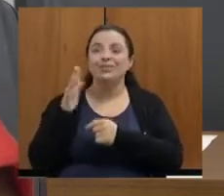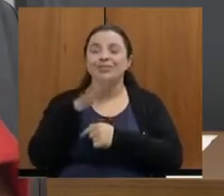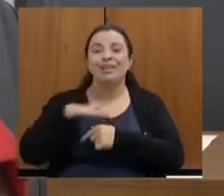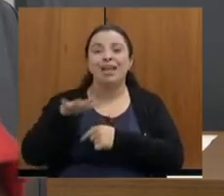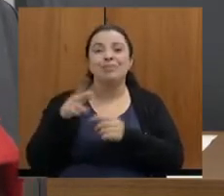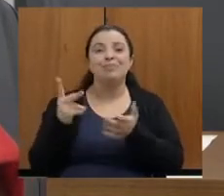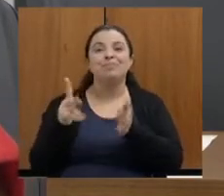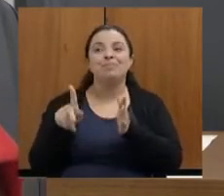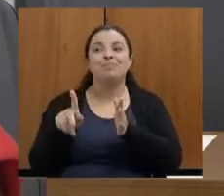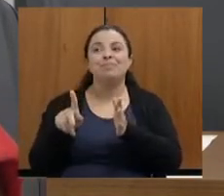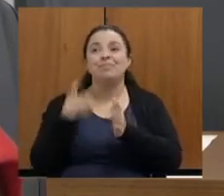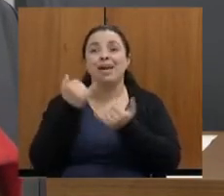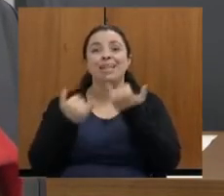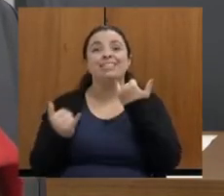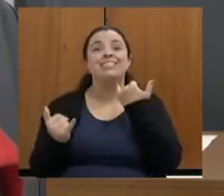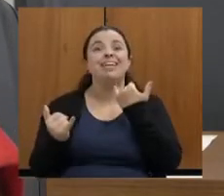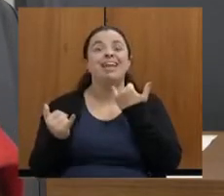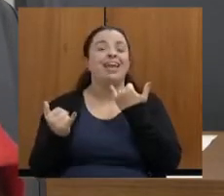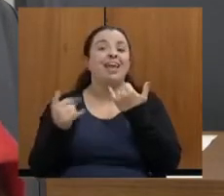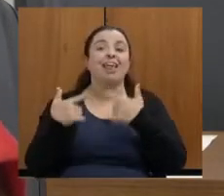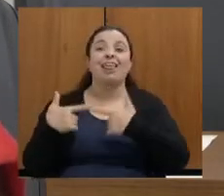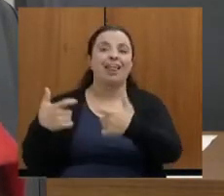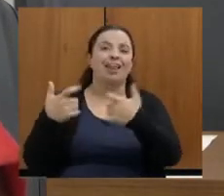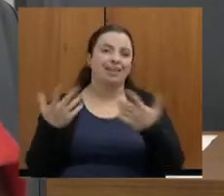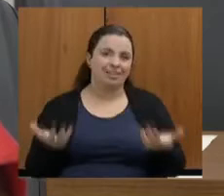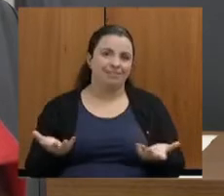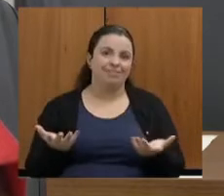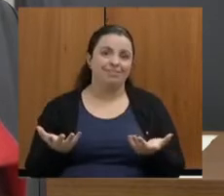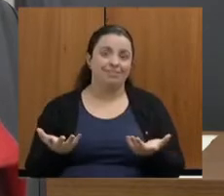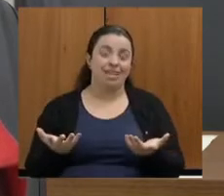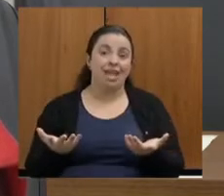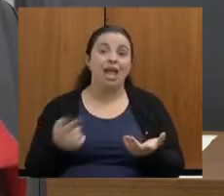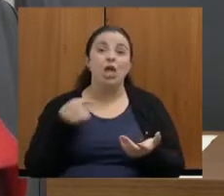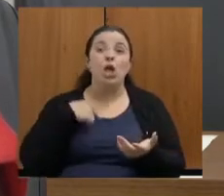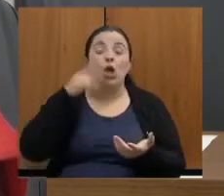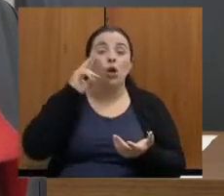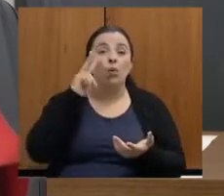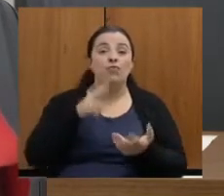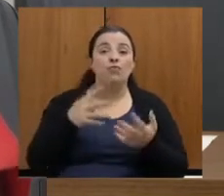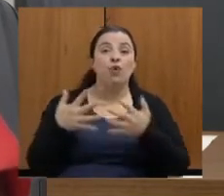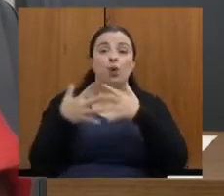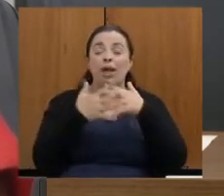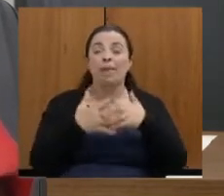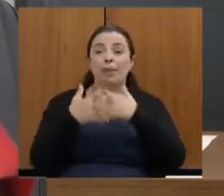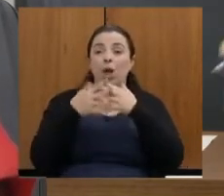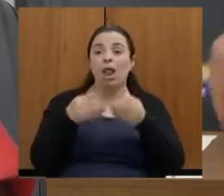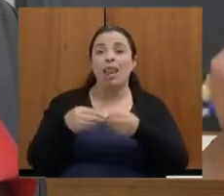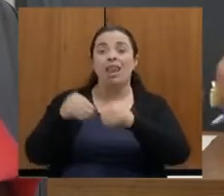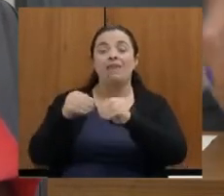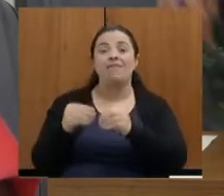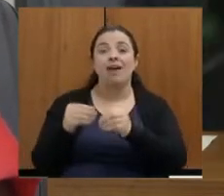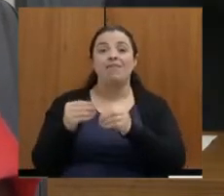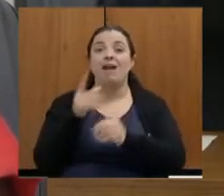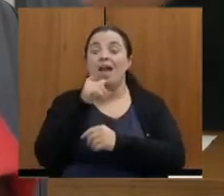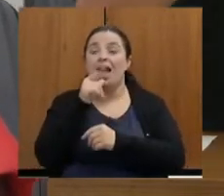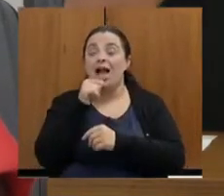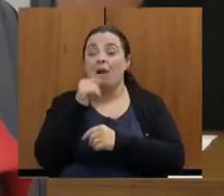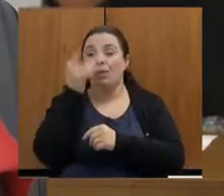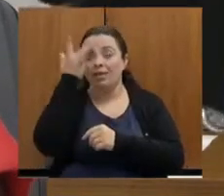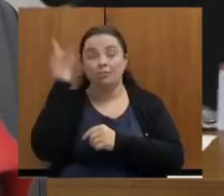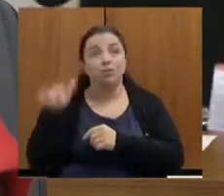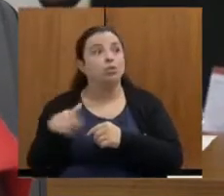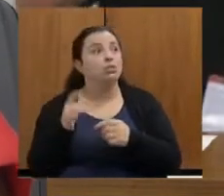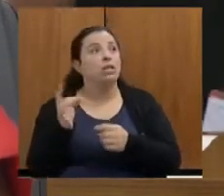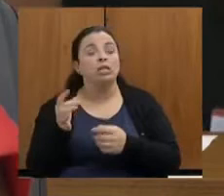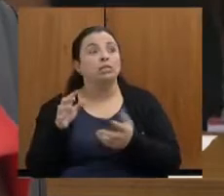eu pude participar da distribuição de água e vi os valores sumindo nas pessoas por muito